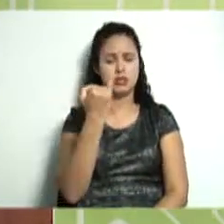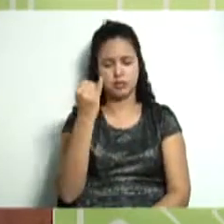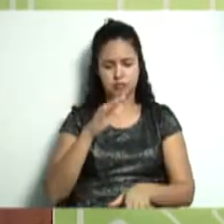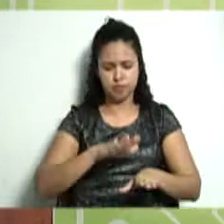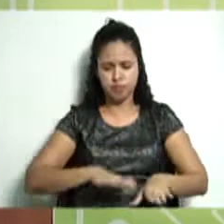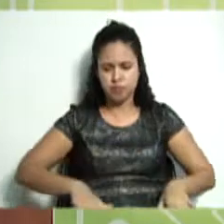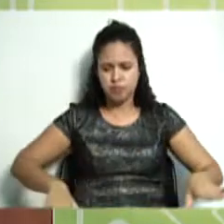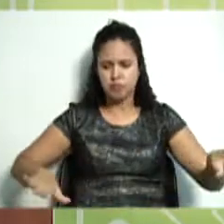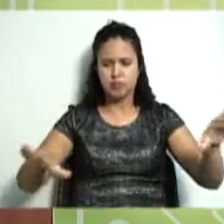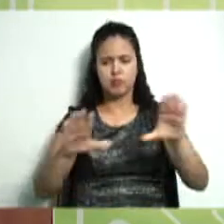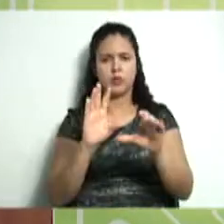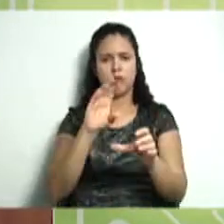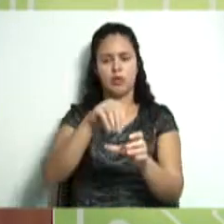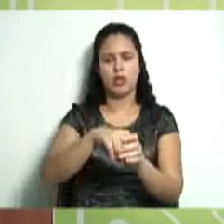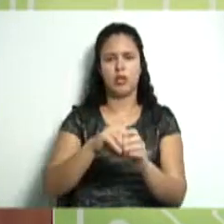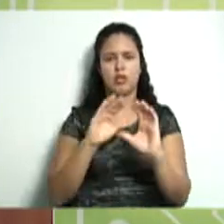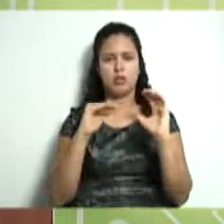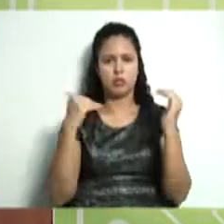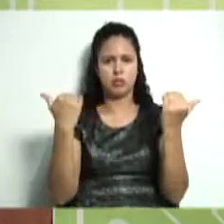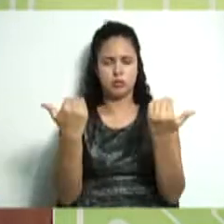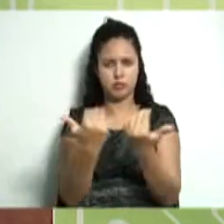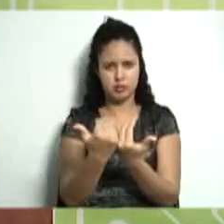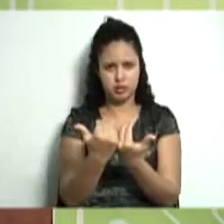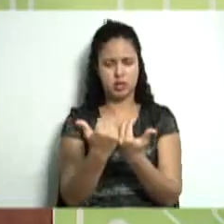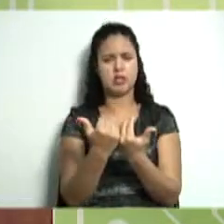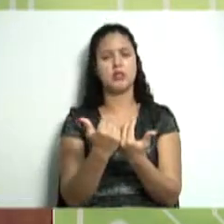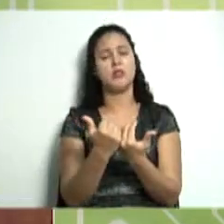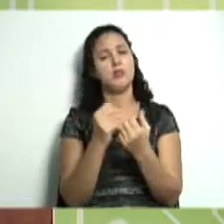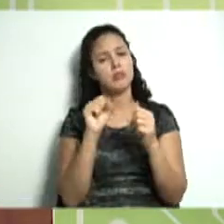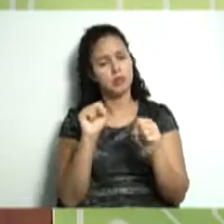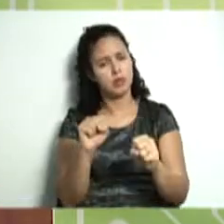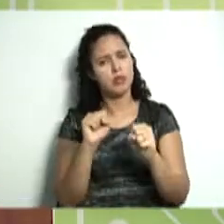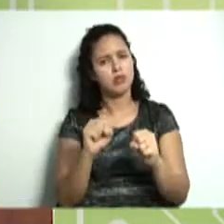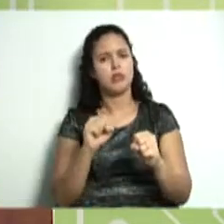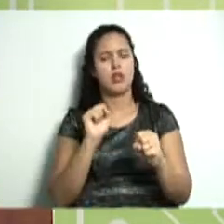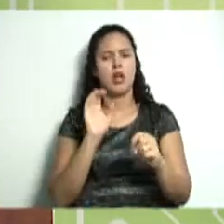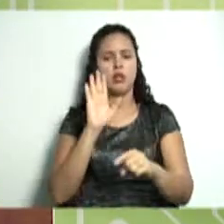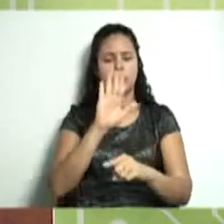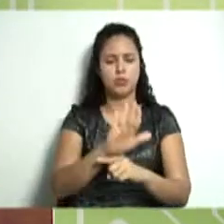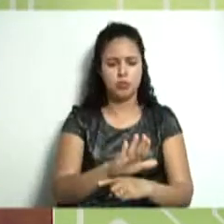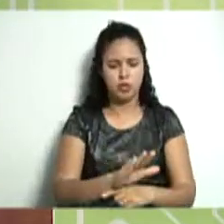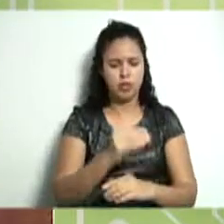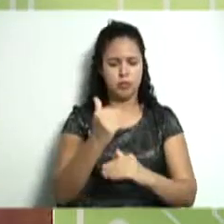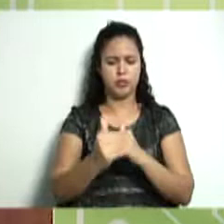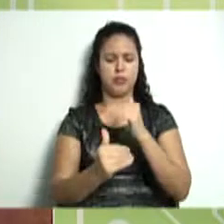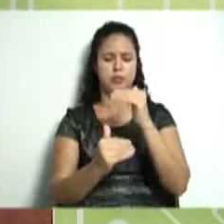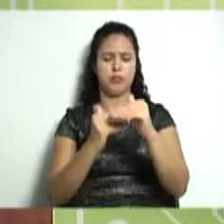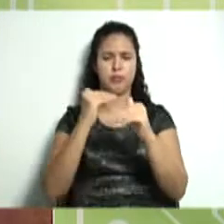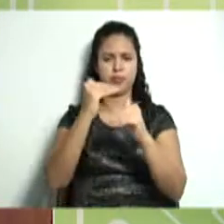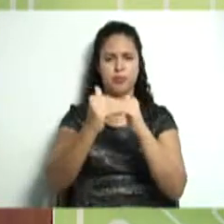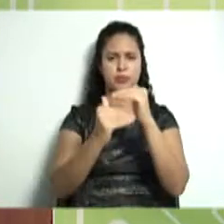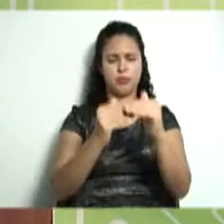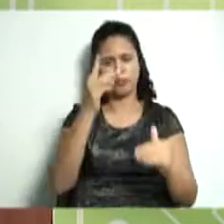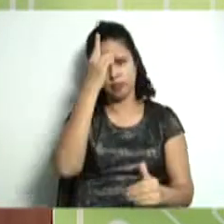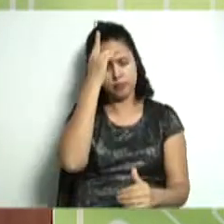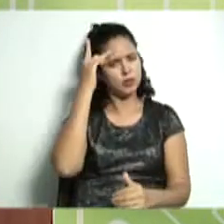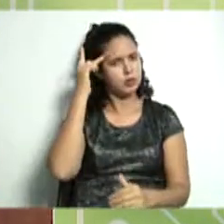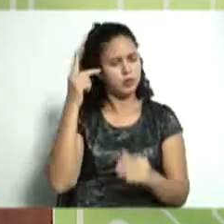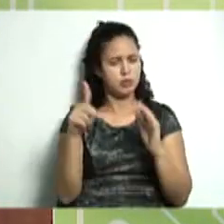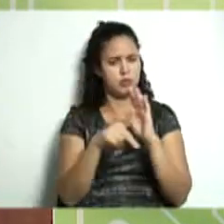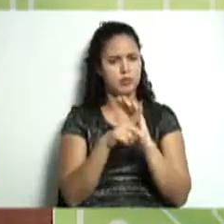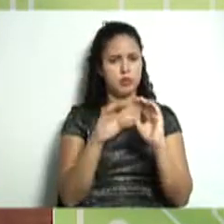ambiente, na comunidade onde ela está inserida, pode promover também o desenvolvimento das pessoas daquela